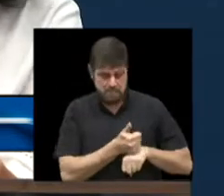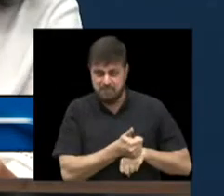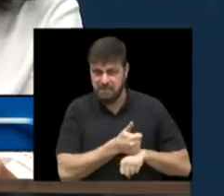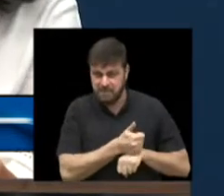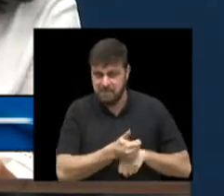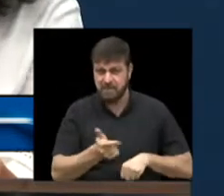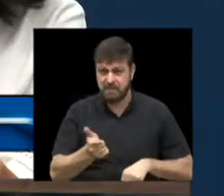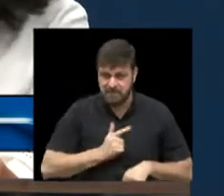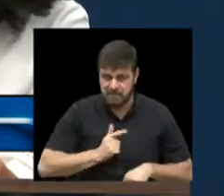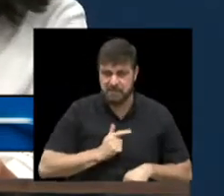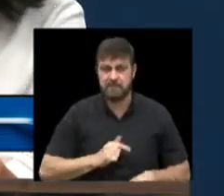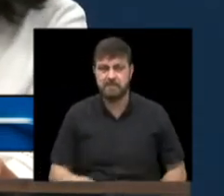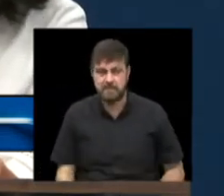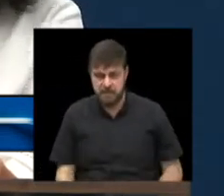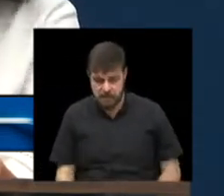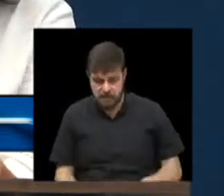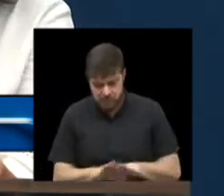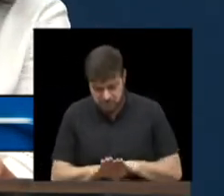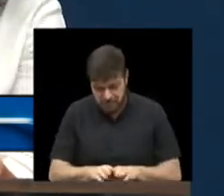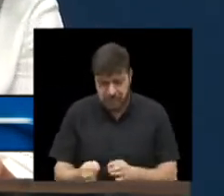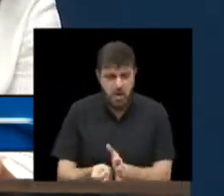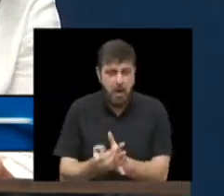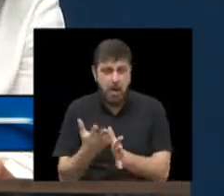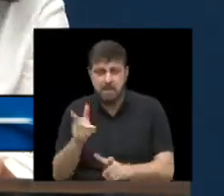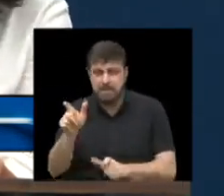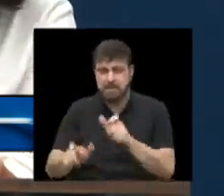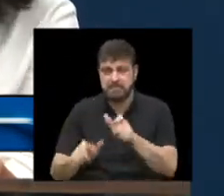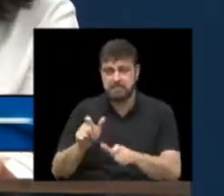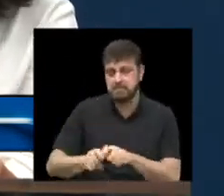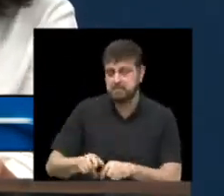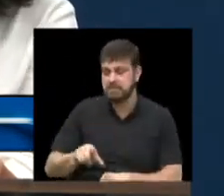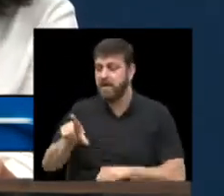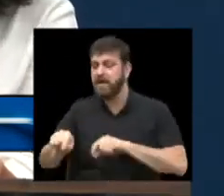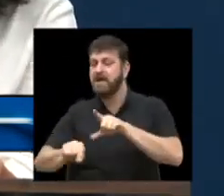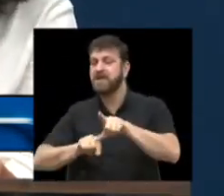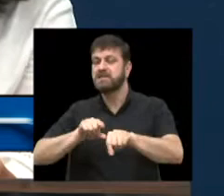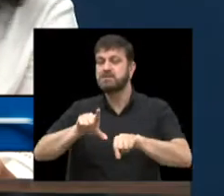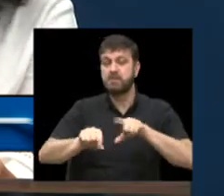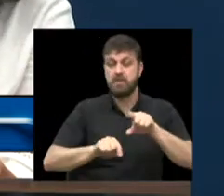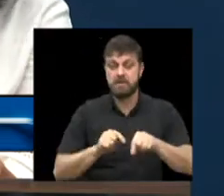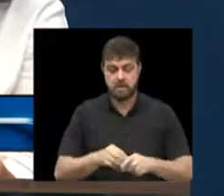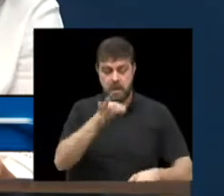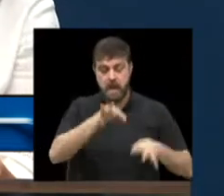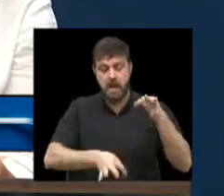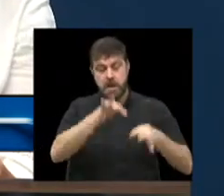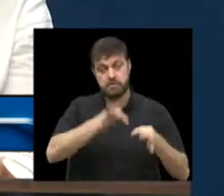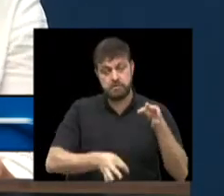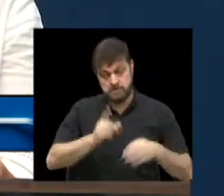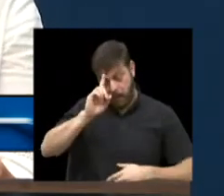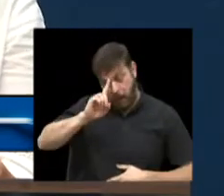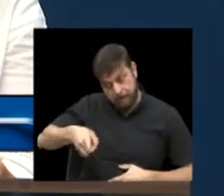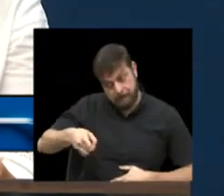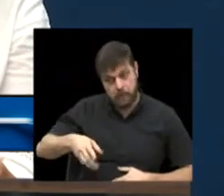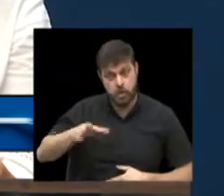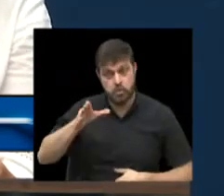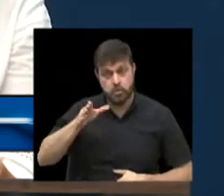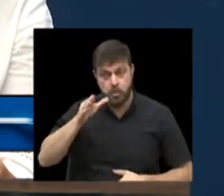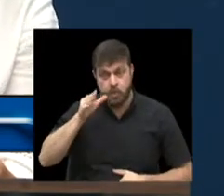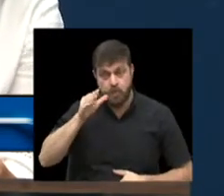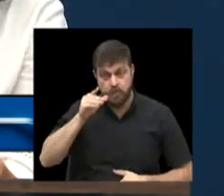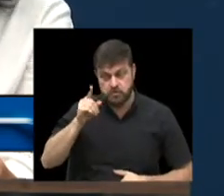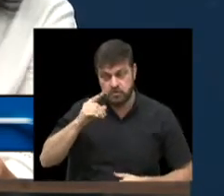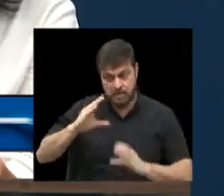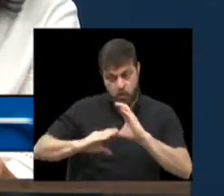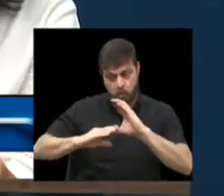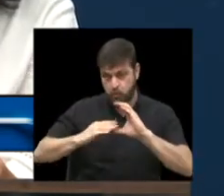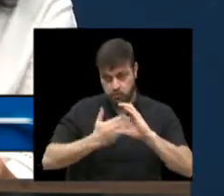uma parte que é cargo técnico, mas existem muitos cargos políticos. Já existe decisão da Justiça de redução dos cargos comissionados.